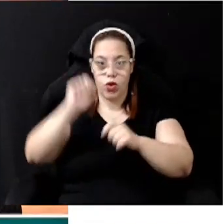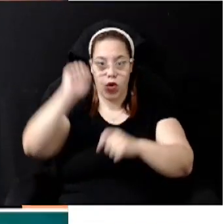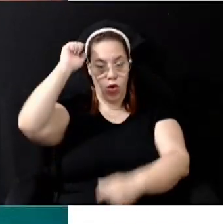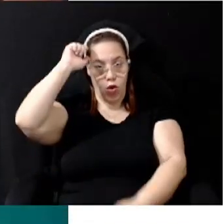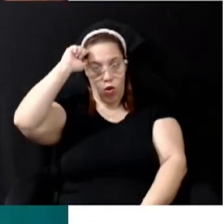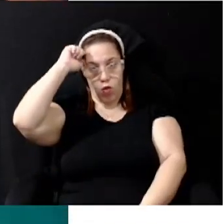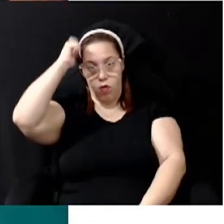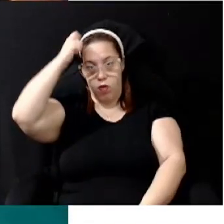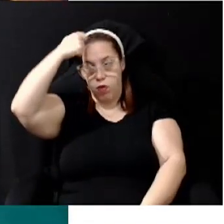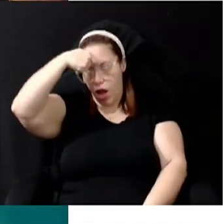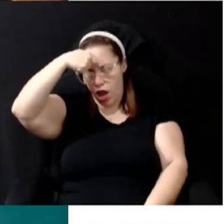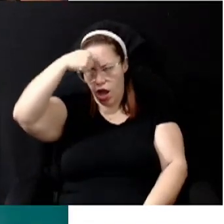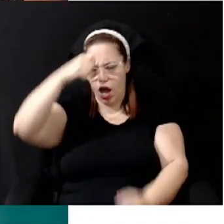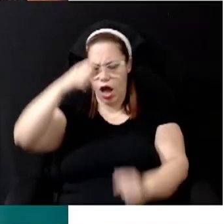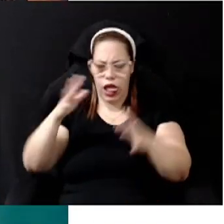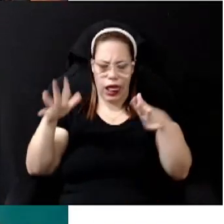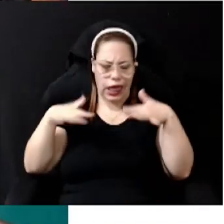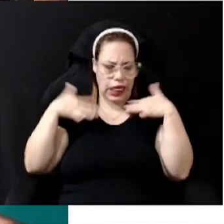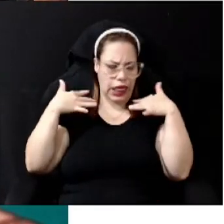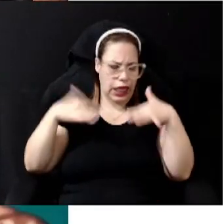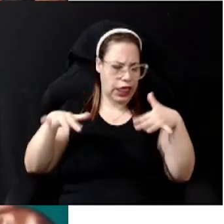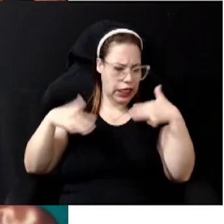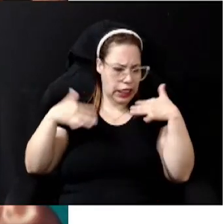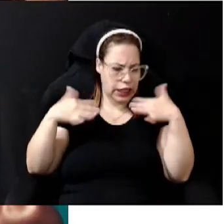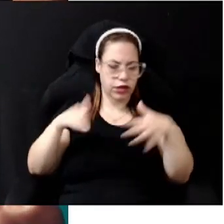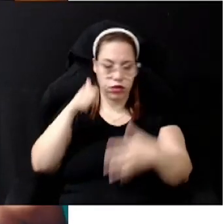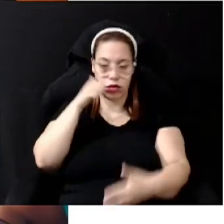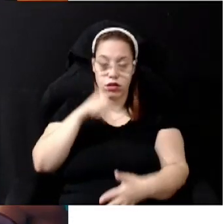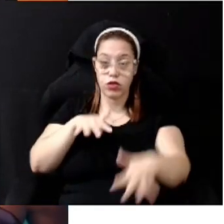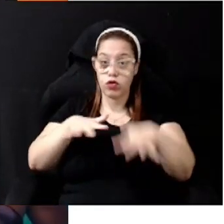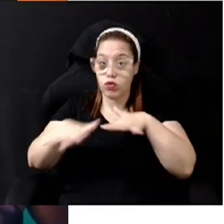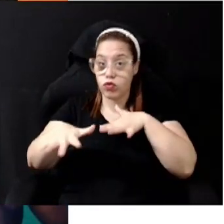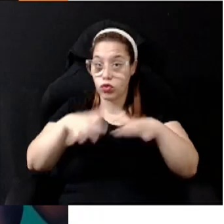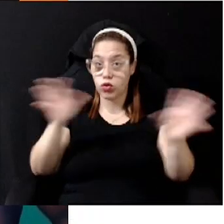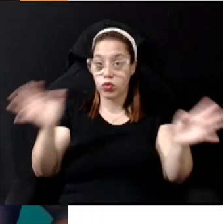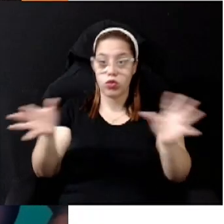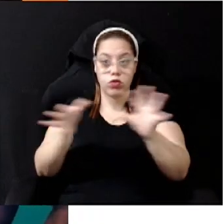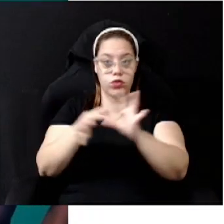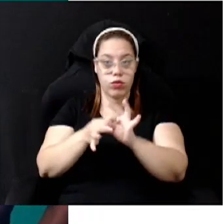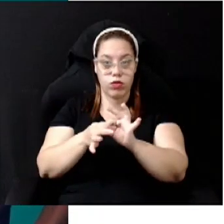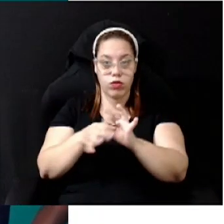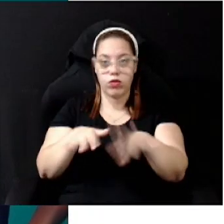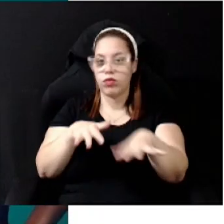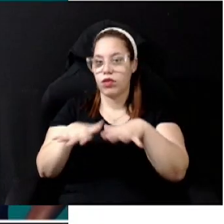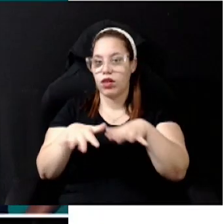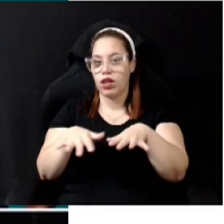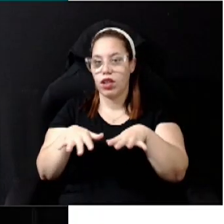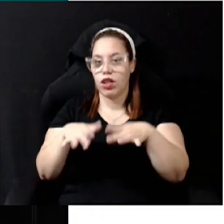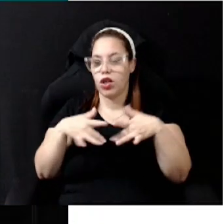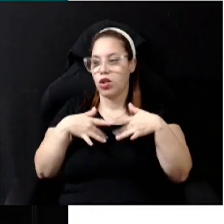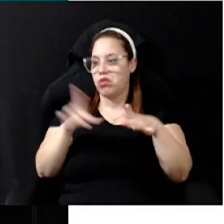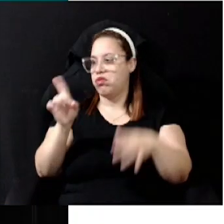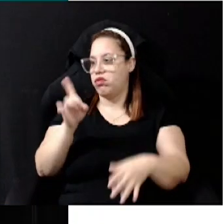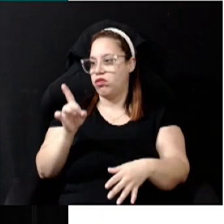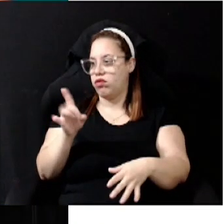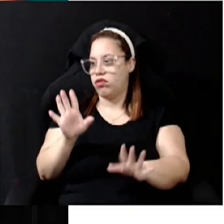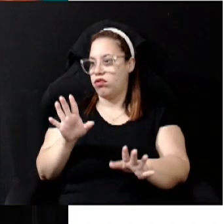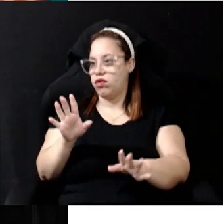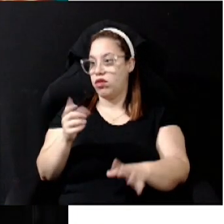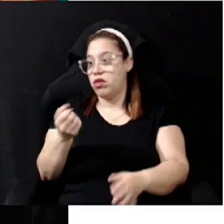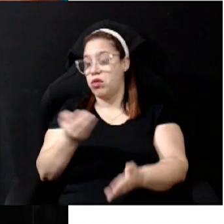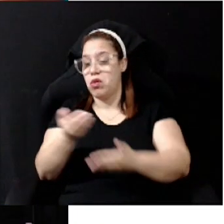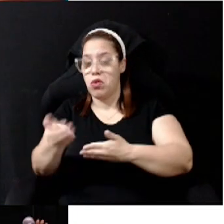grande. Eu digo para as meninas que é um movimento de união, é um movimento de sororidade, onde uma compartilha do trabalho